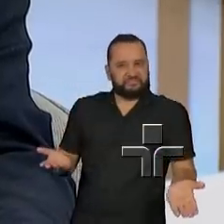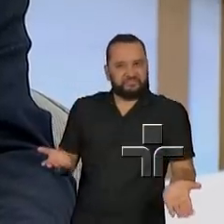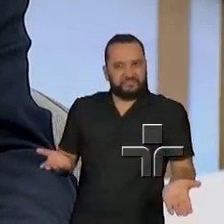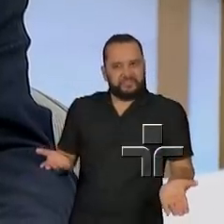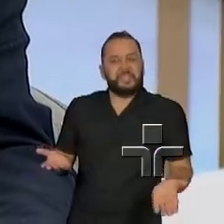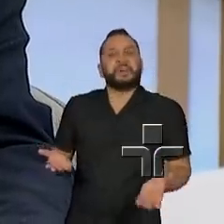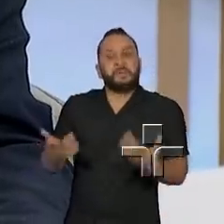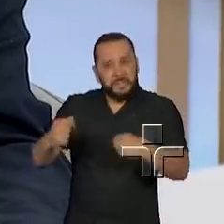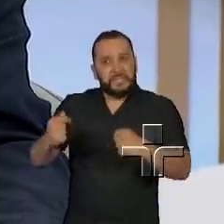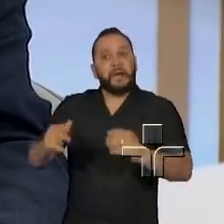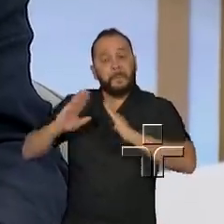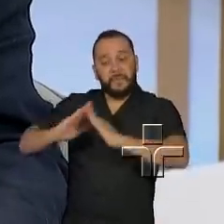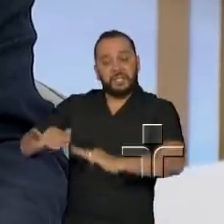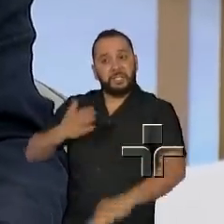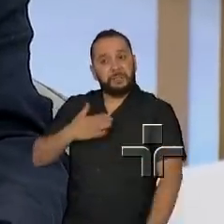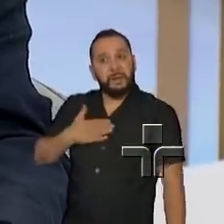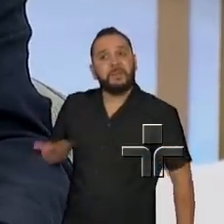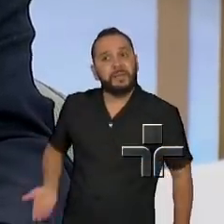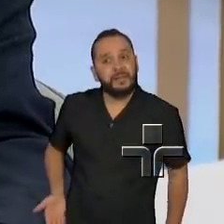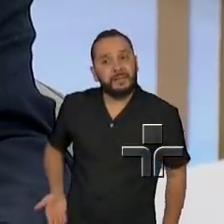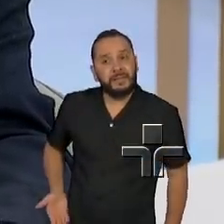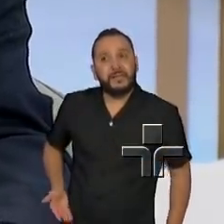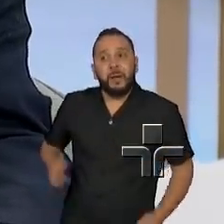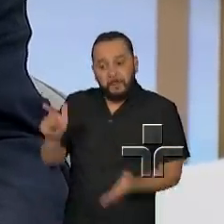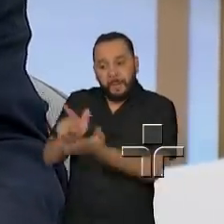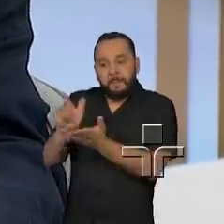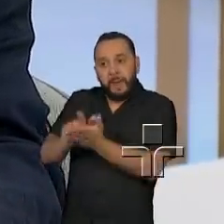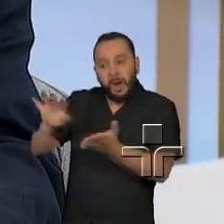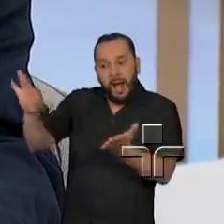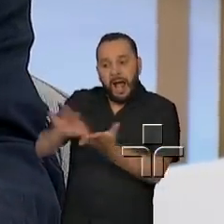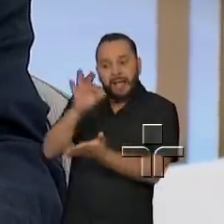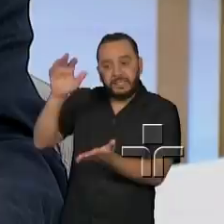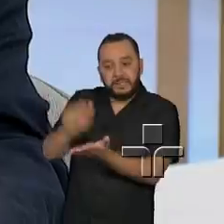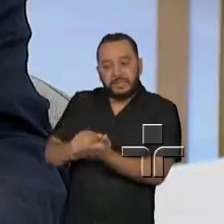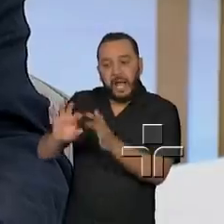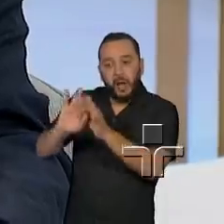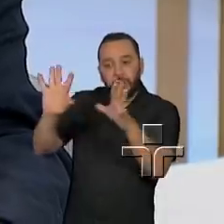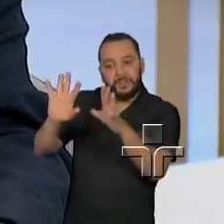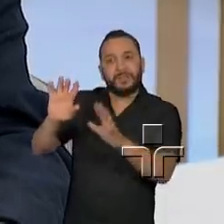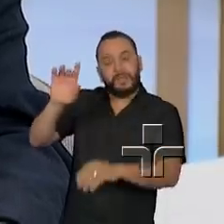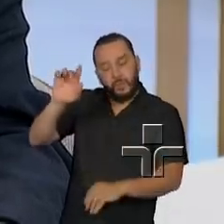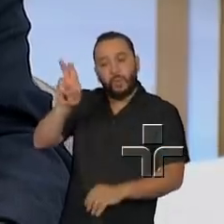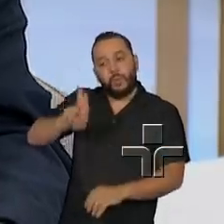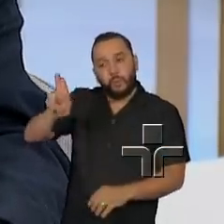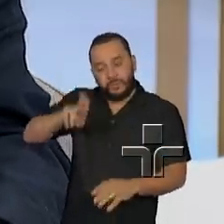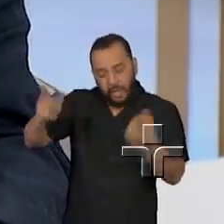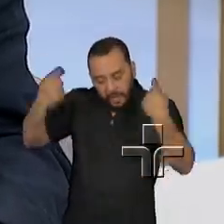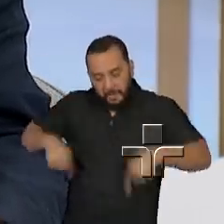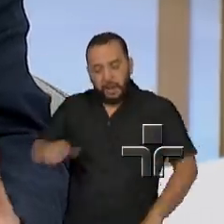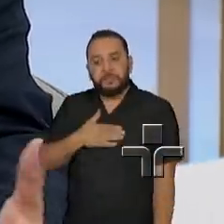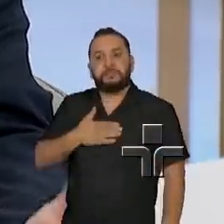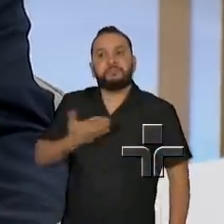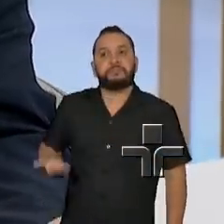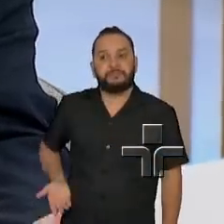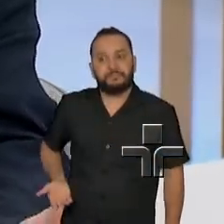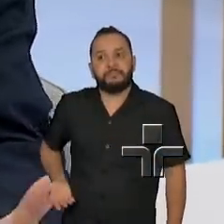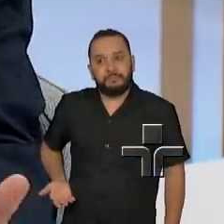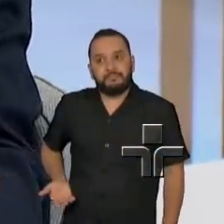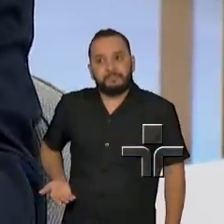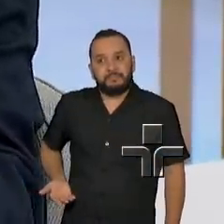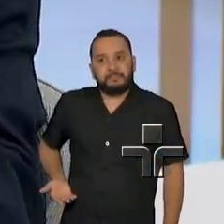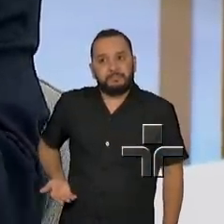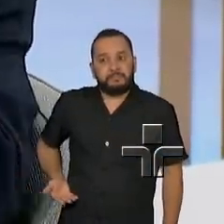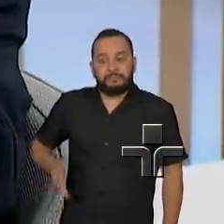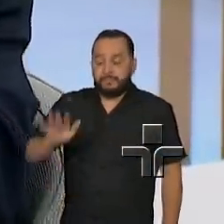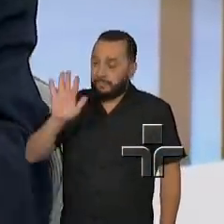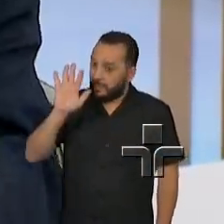me filmar, eles deveriam ter me dado um papelzinho para assinar com uma sessão de direitos de imagem. Mas, na verdade, quer dizer, esse não é o ponto.